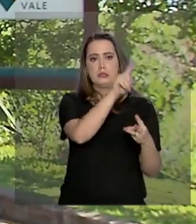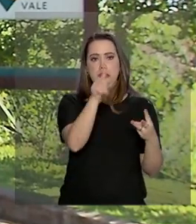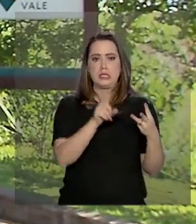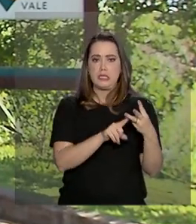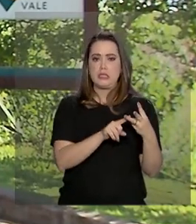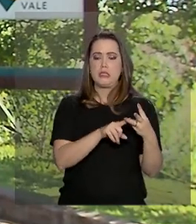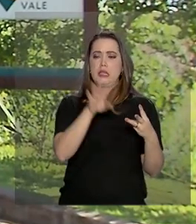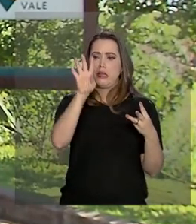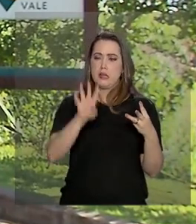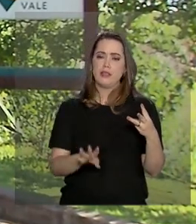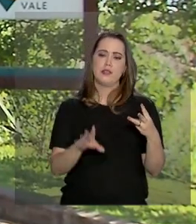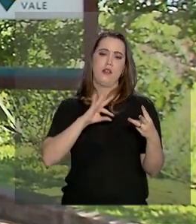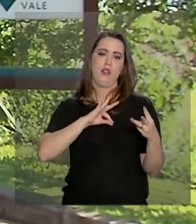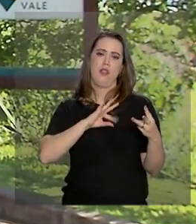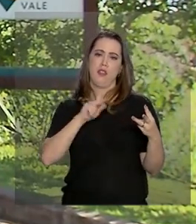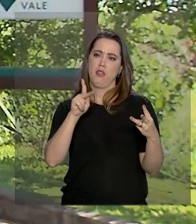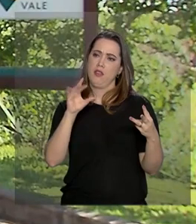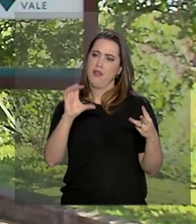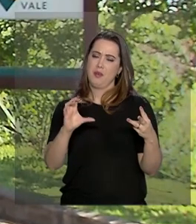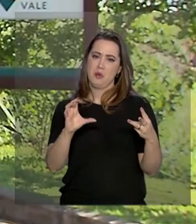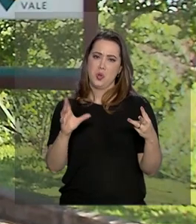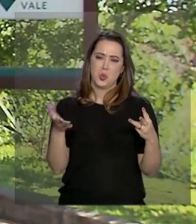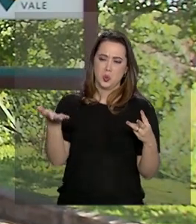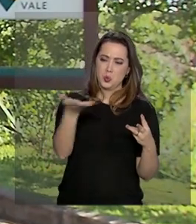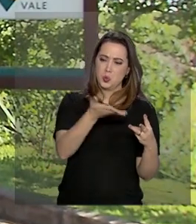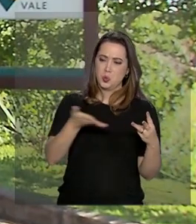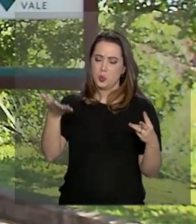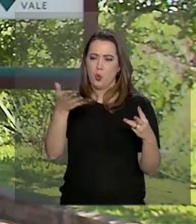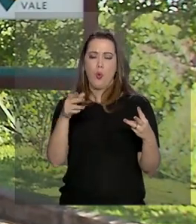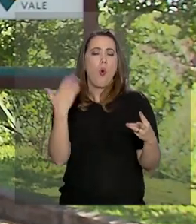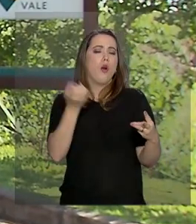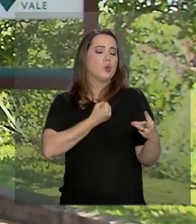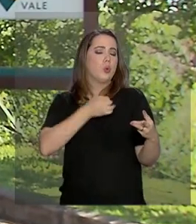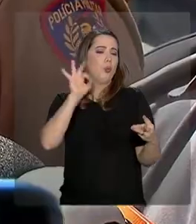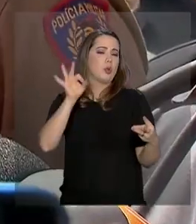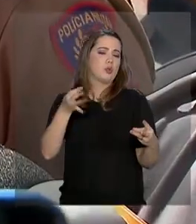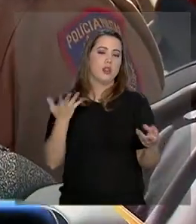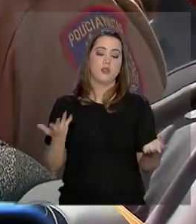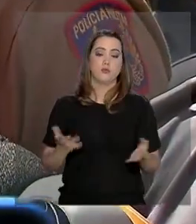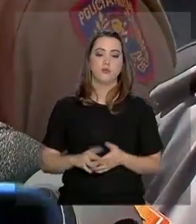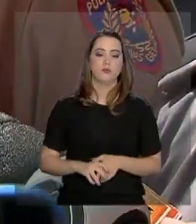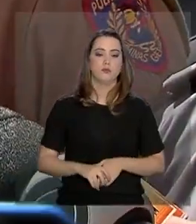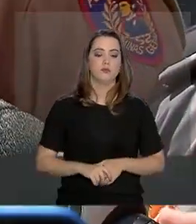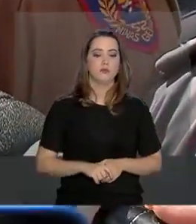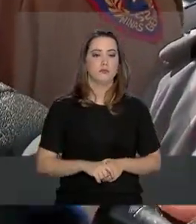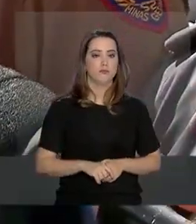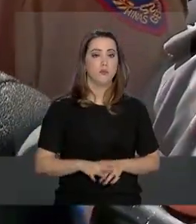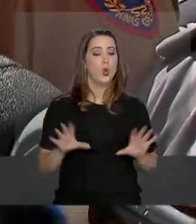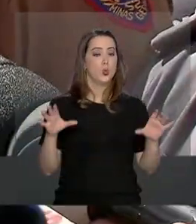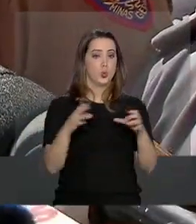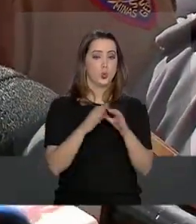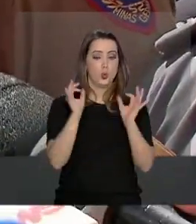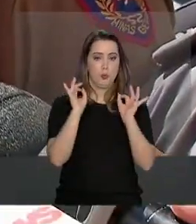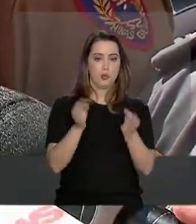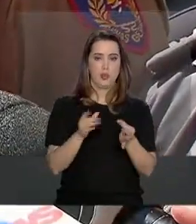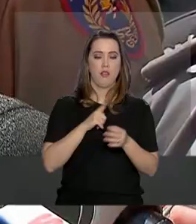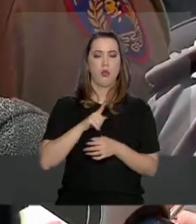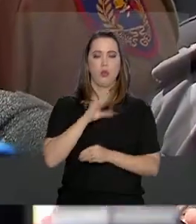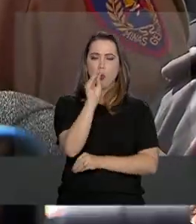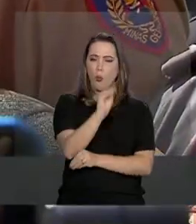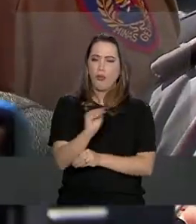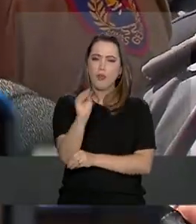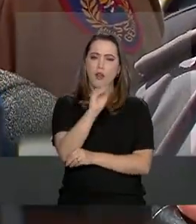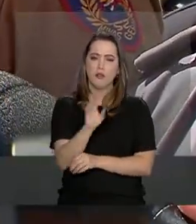lista da Polícia Civil, dificultando a contagem de desaparecidos. Os órgãos oficiais têm o zelo